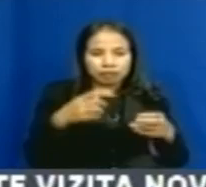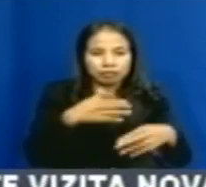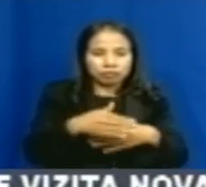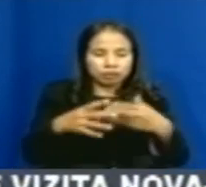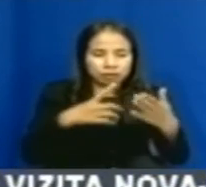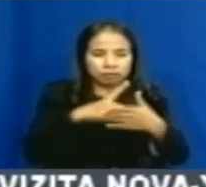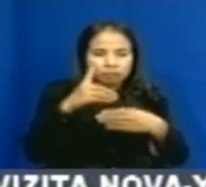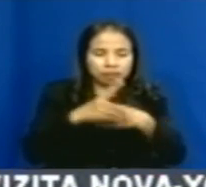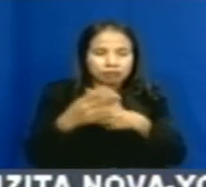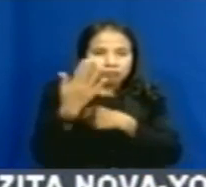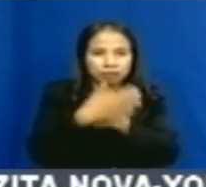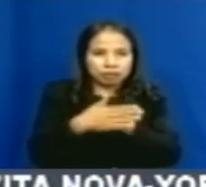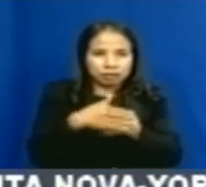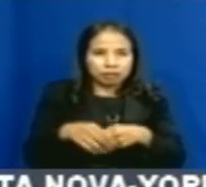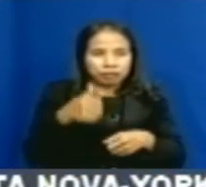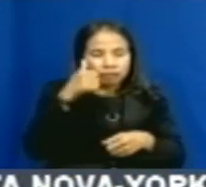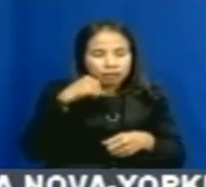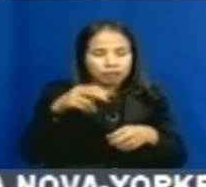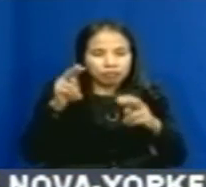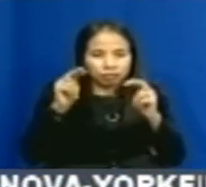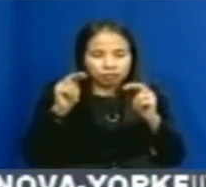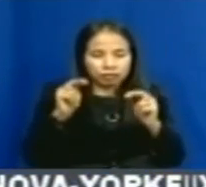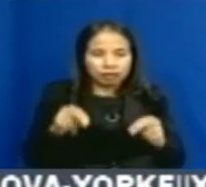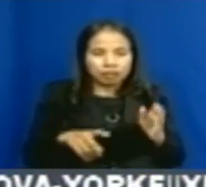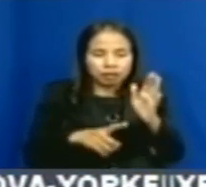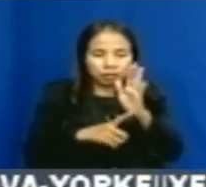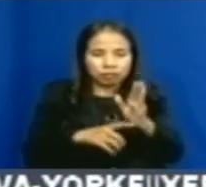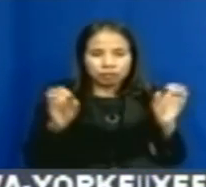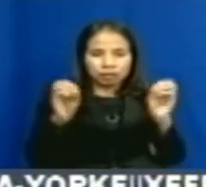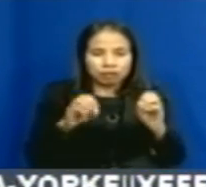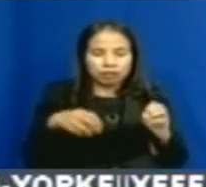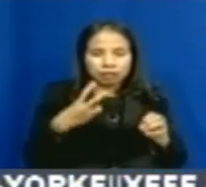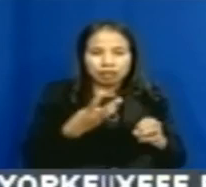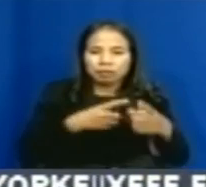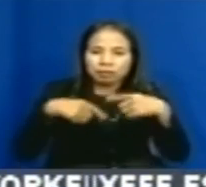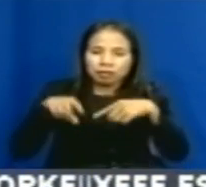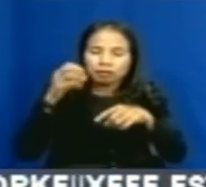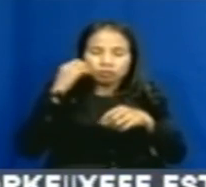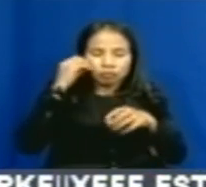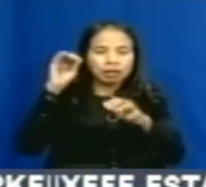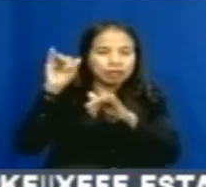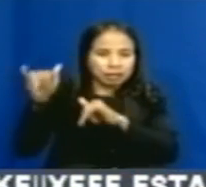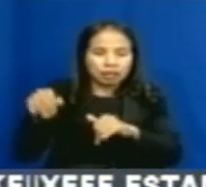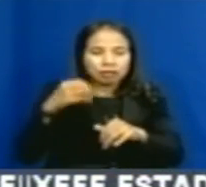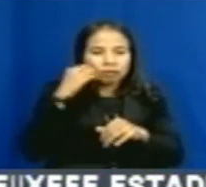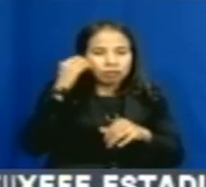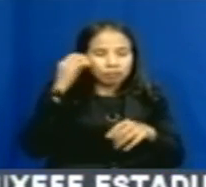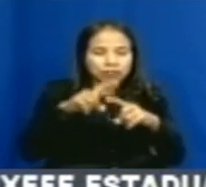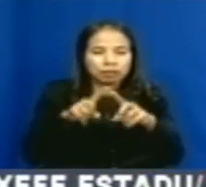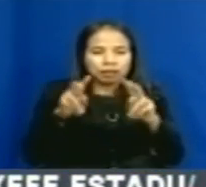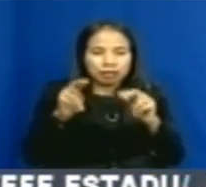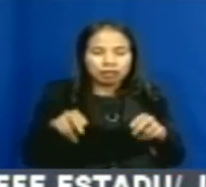na nação. Feito uma extensão de tudo, que está aqui, lá hoje, a mim, filha de uma, ela de uma. A minha extensão de tudo, mas que